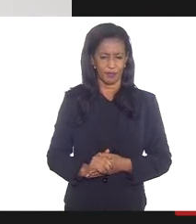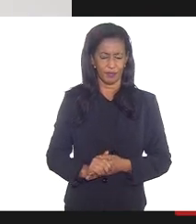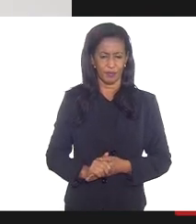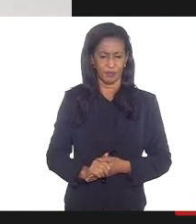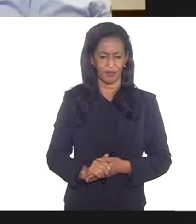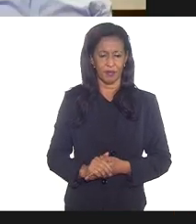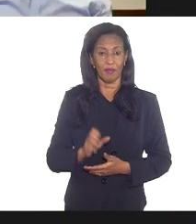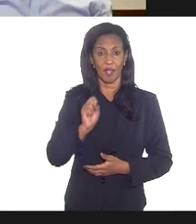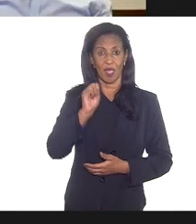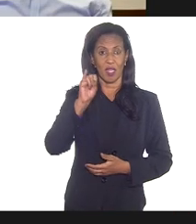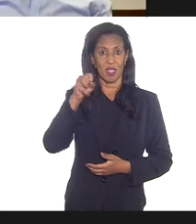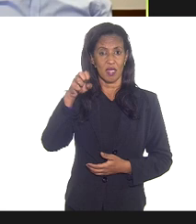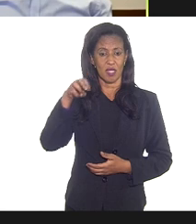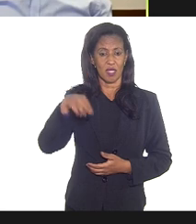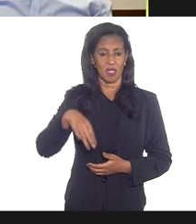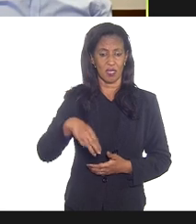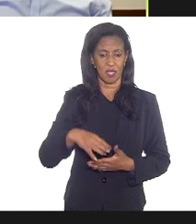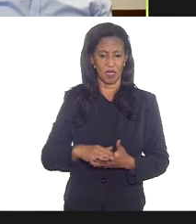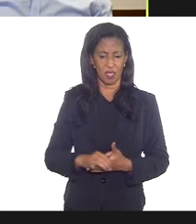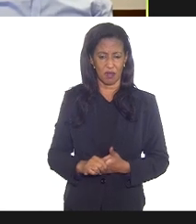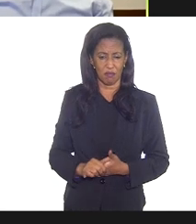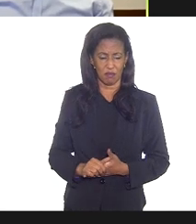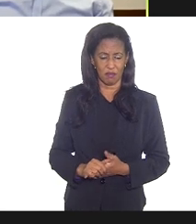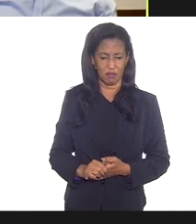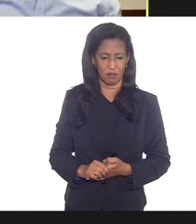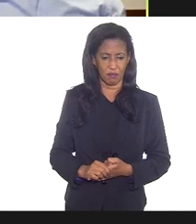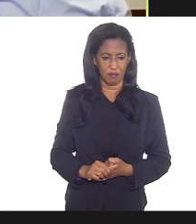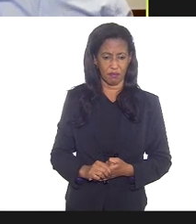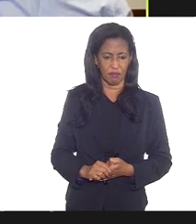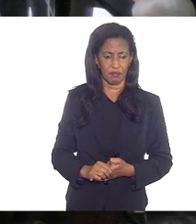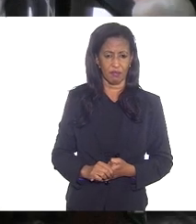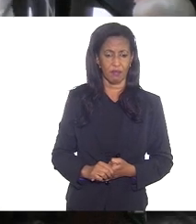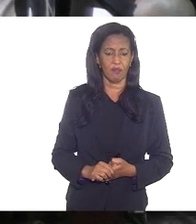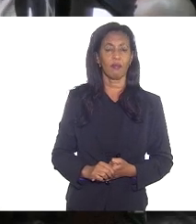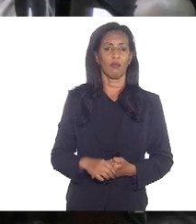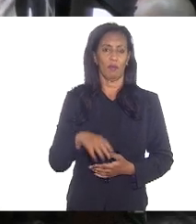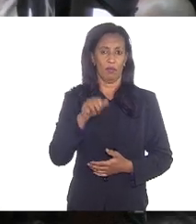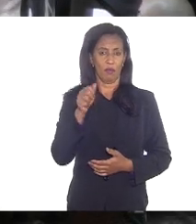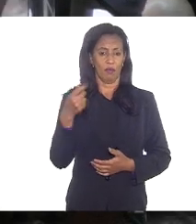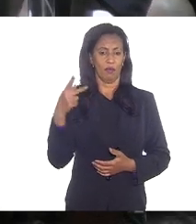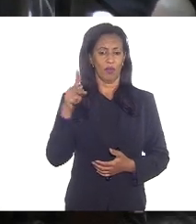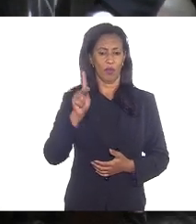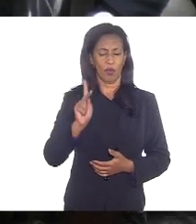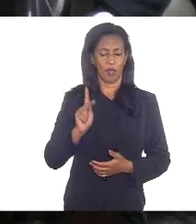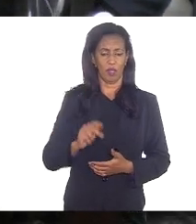Sim. Votou sim, presidente, que está meio ruim o áudio. Ok, Samuel.